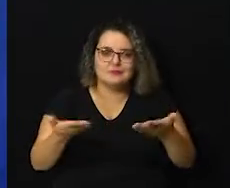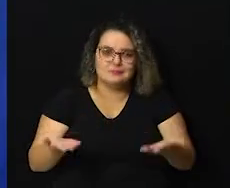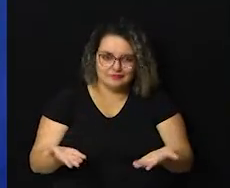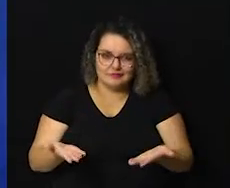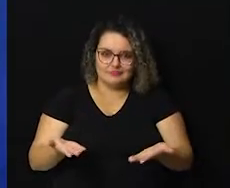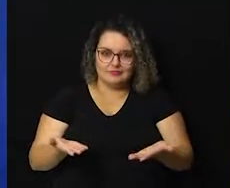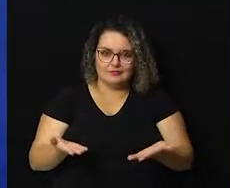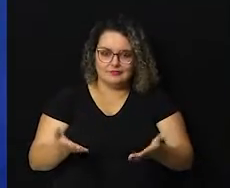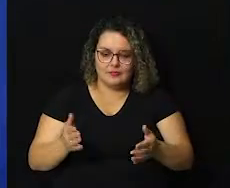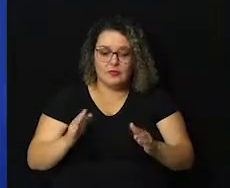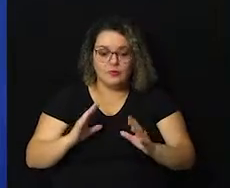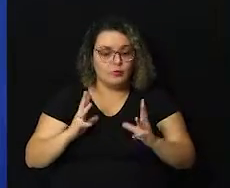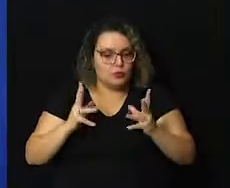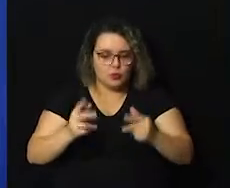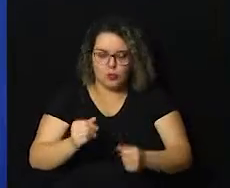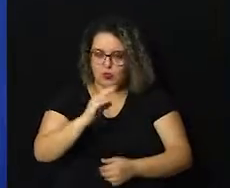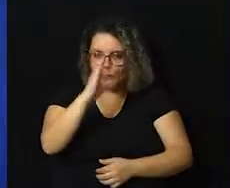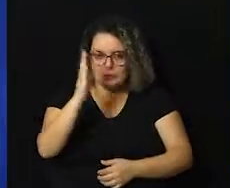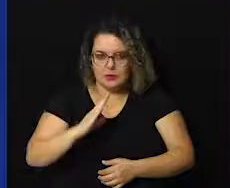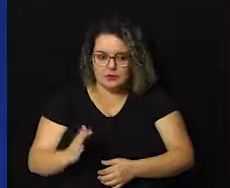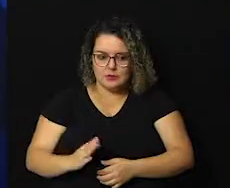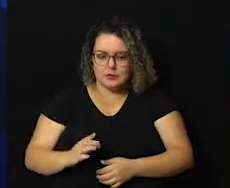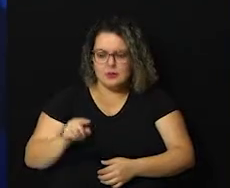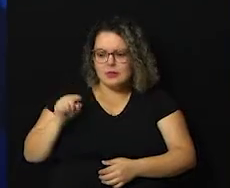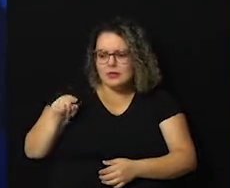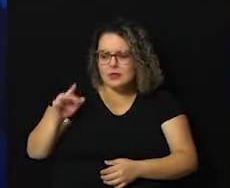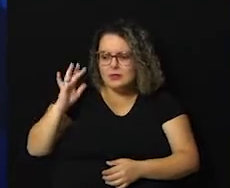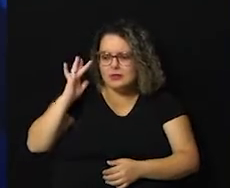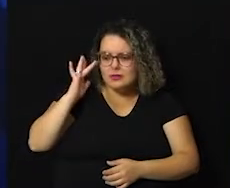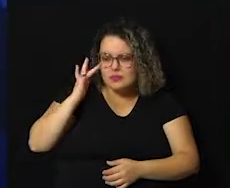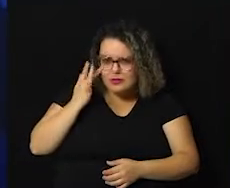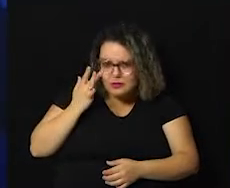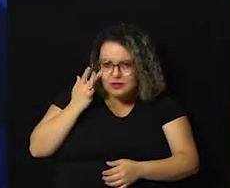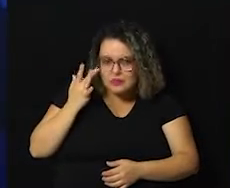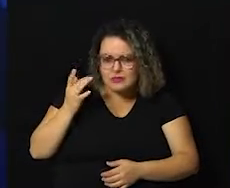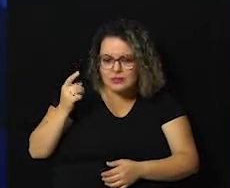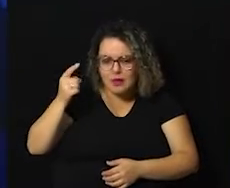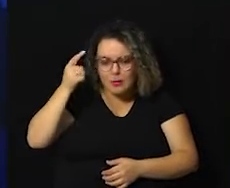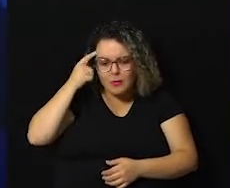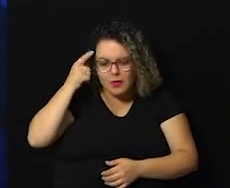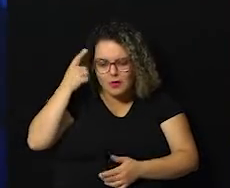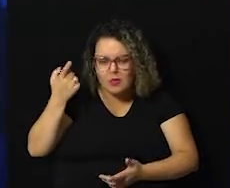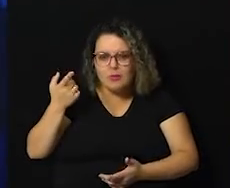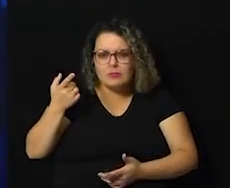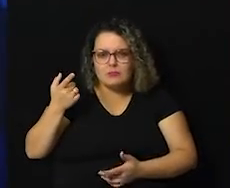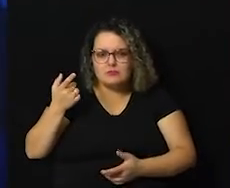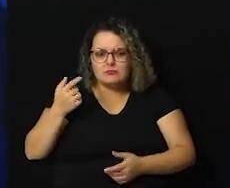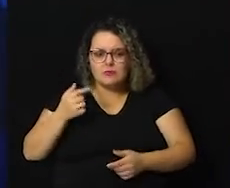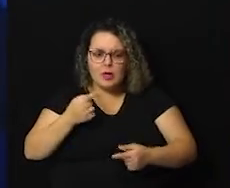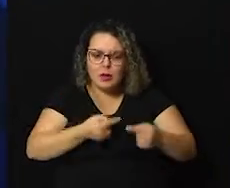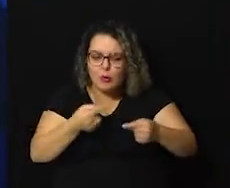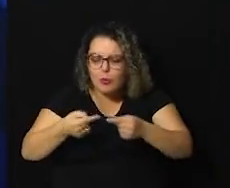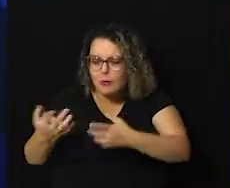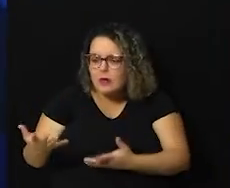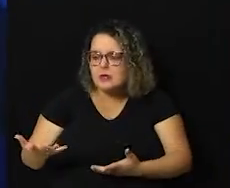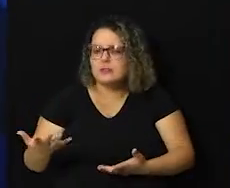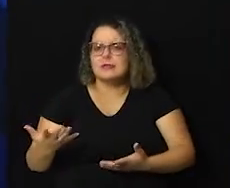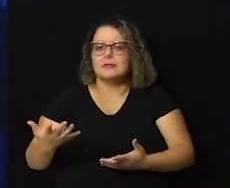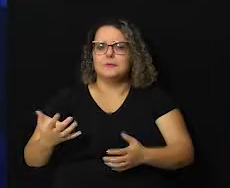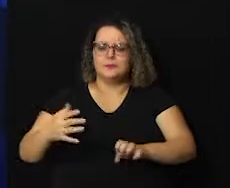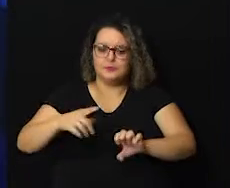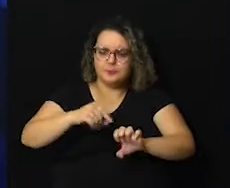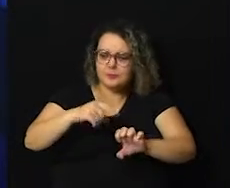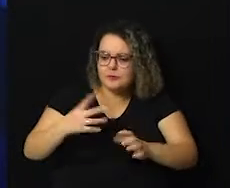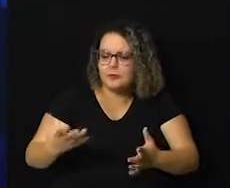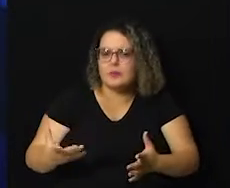quando a gente fala de si se futuro Você já pensou em participar de rodadas de negócio para ver se se